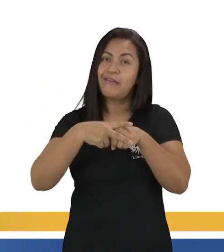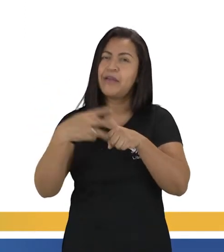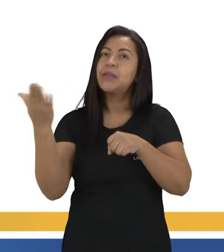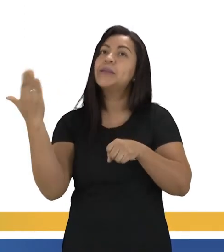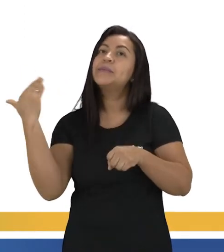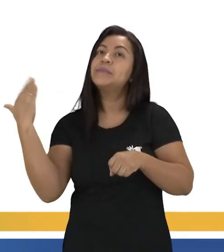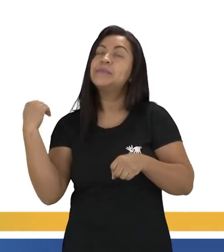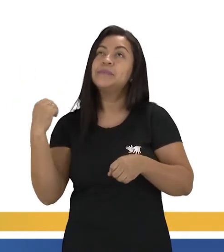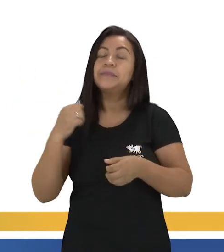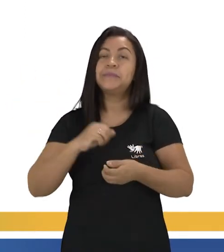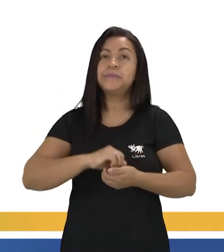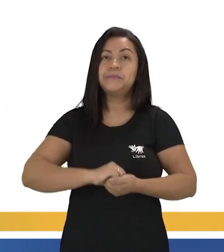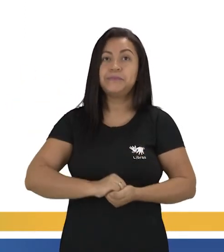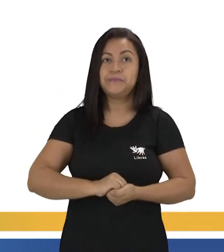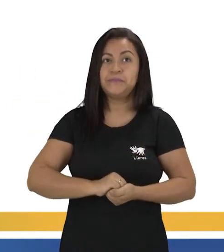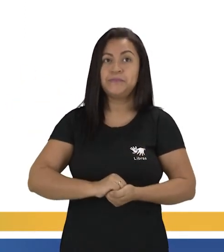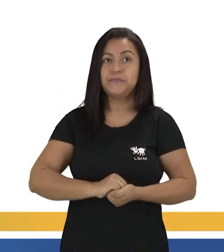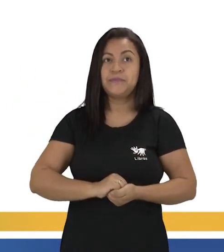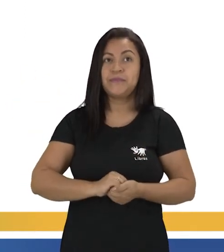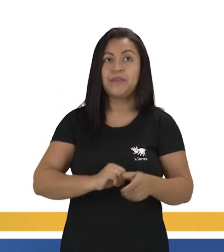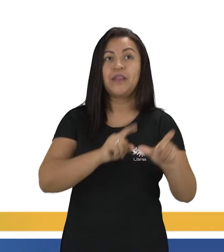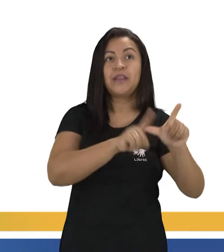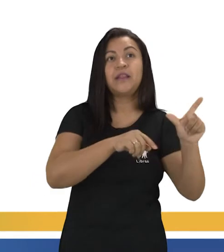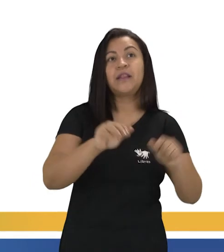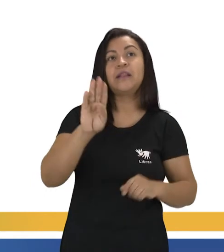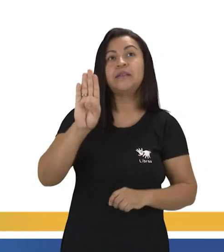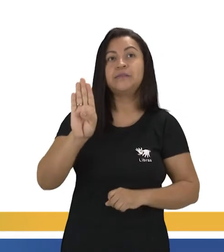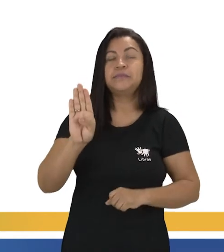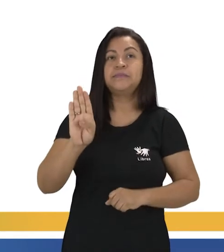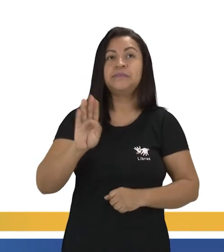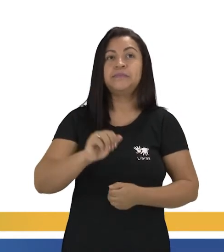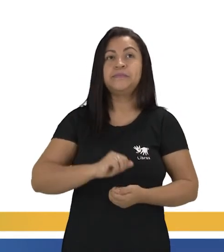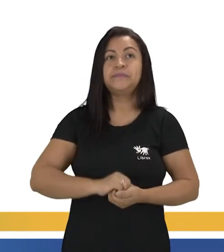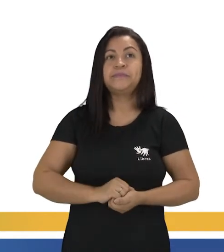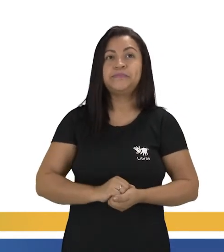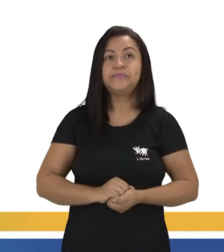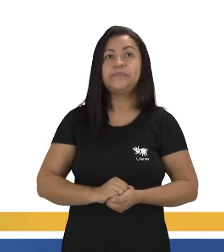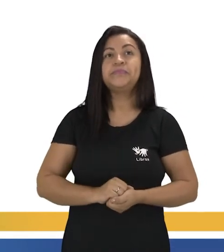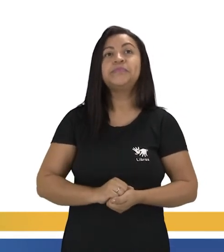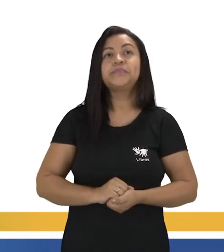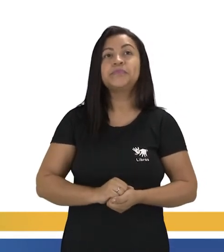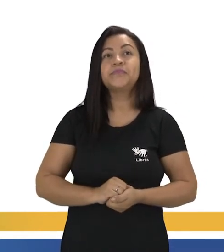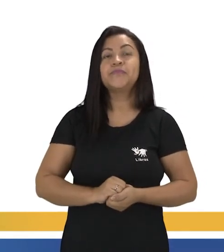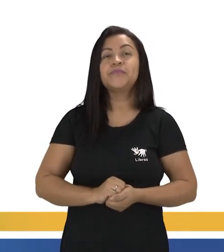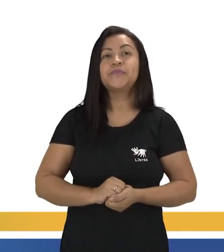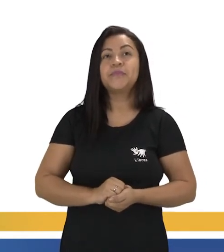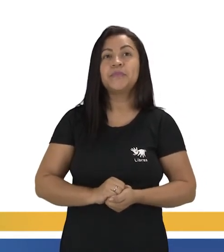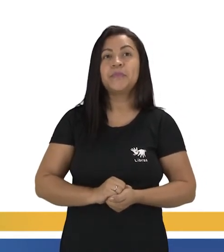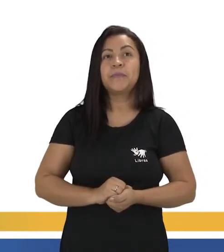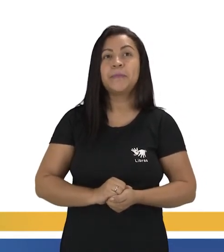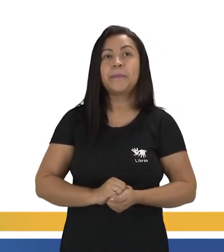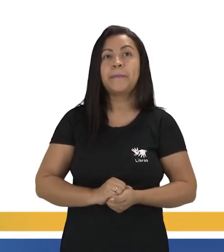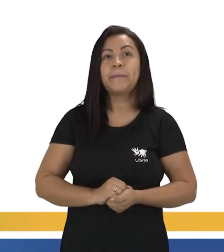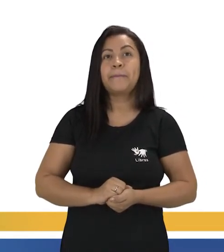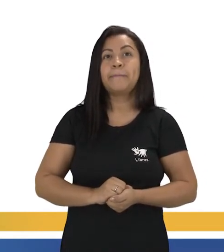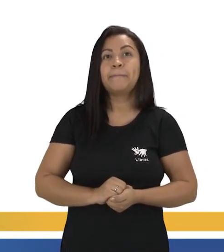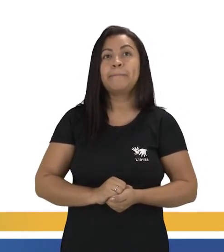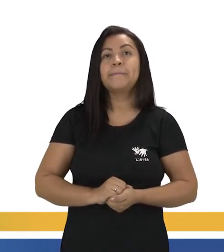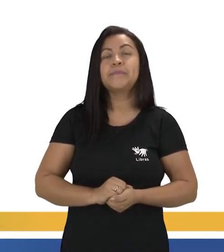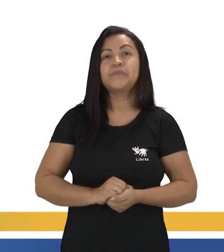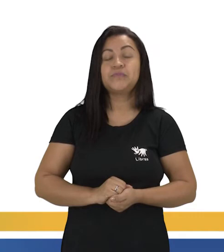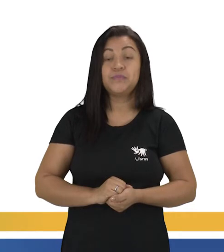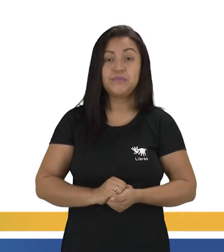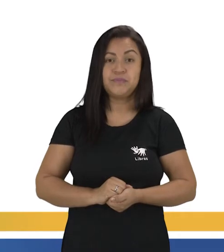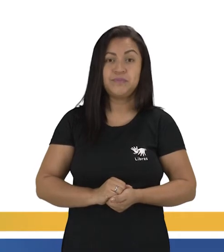past perfect. Na letra B. After they, tanana, the